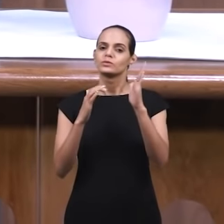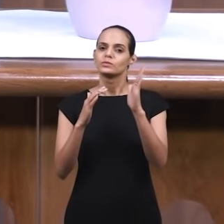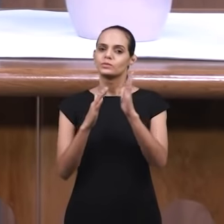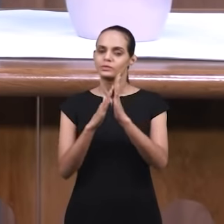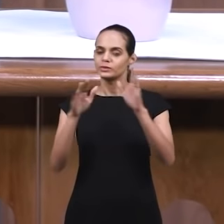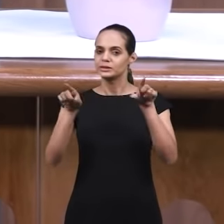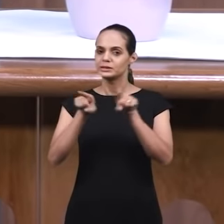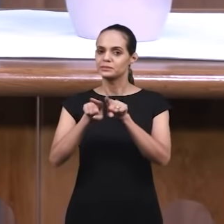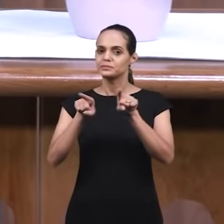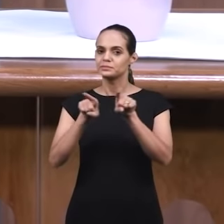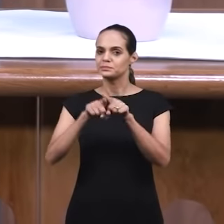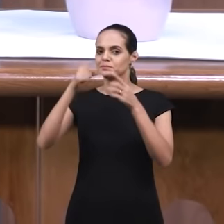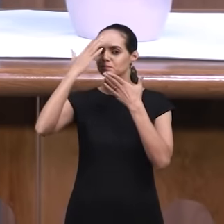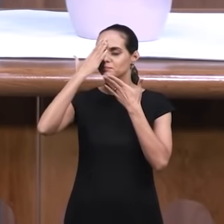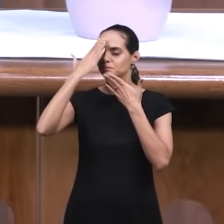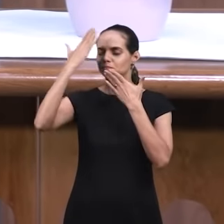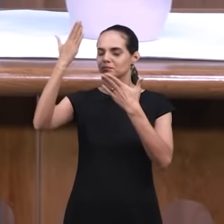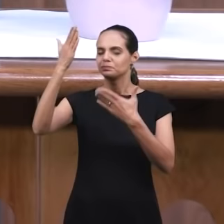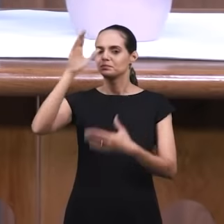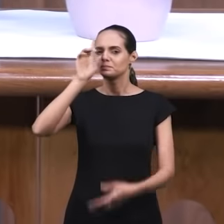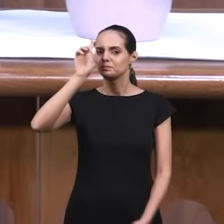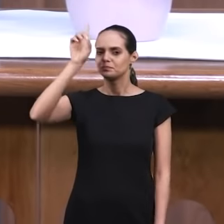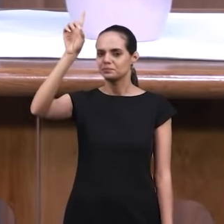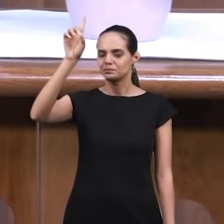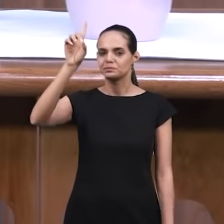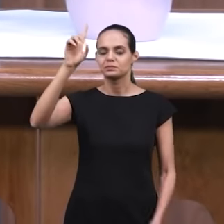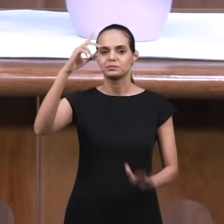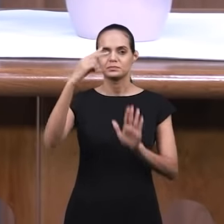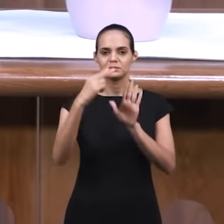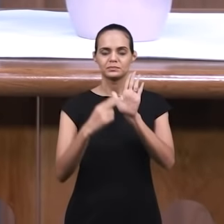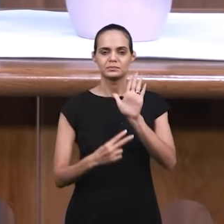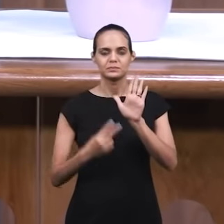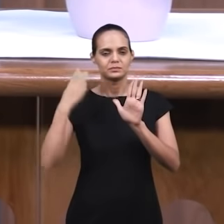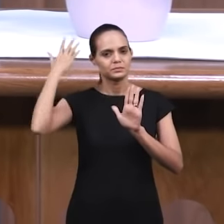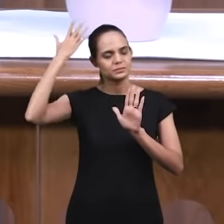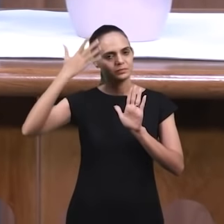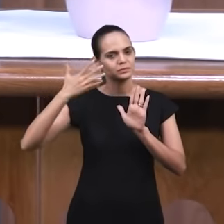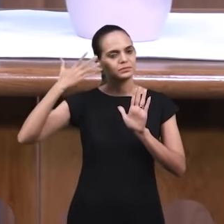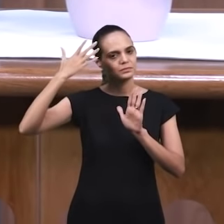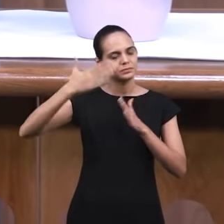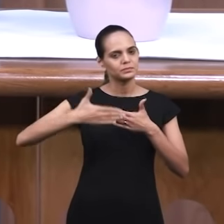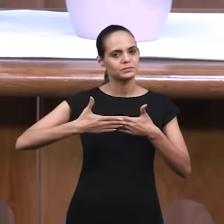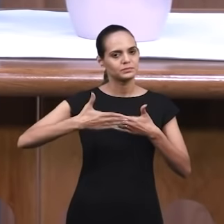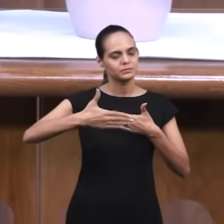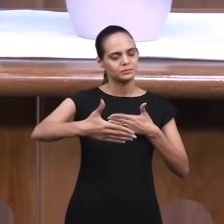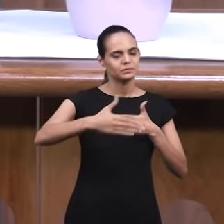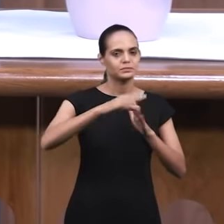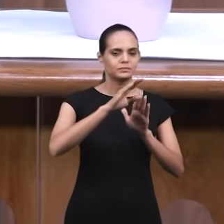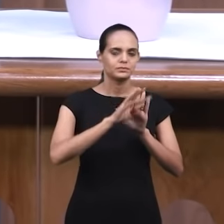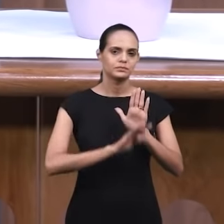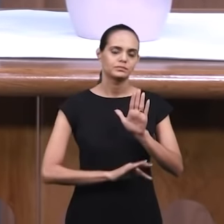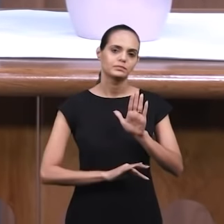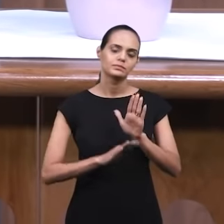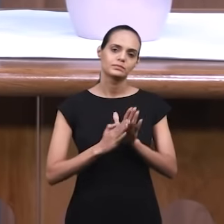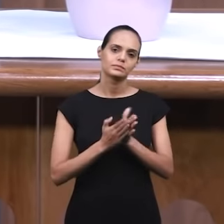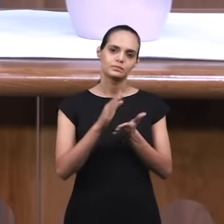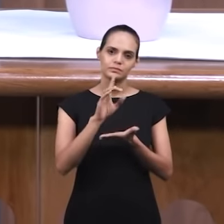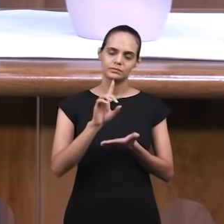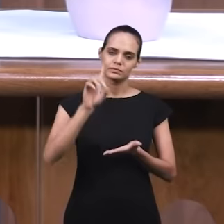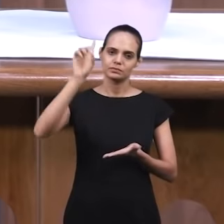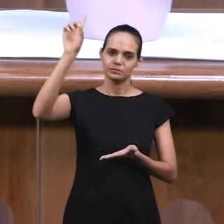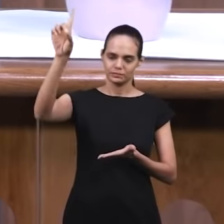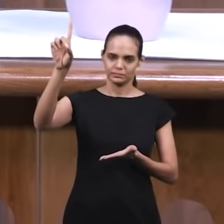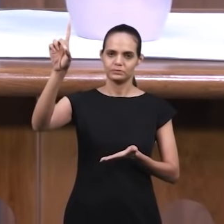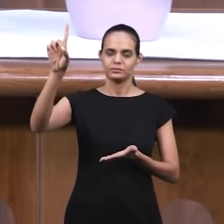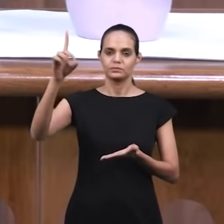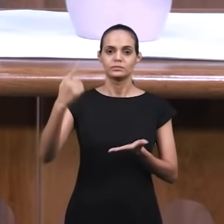e gratidão a Deus. E nós vamos ler esta mensagem a partir de um texto bíblico da Palavra de Deus,